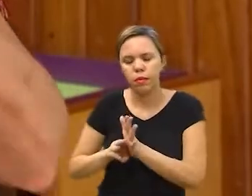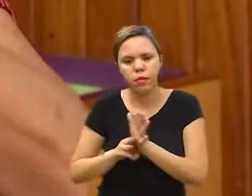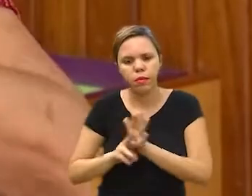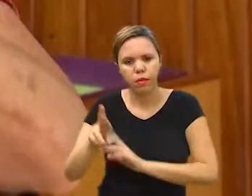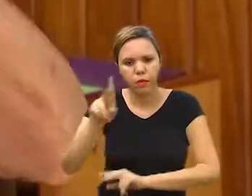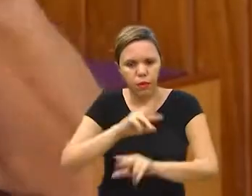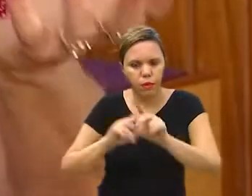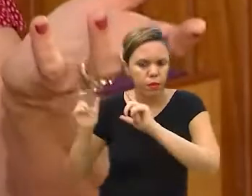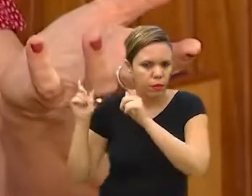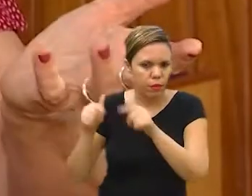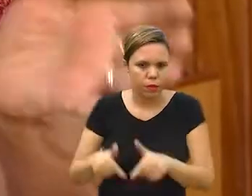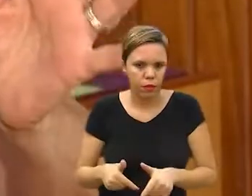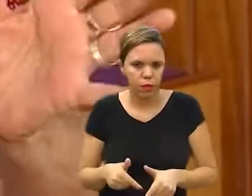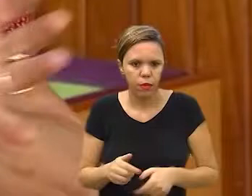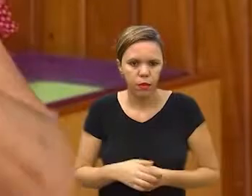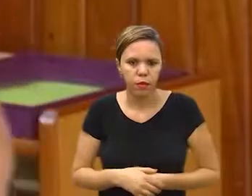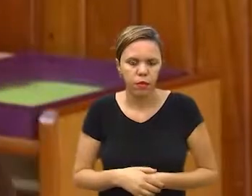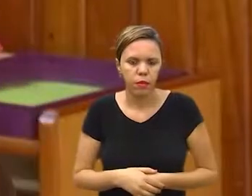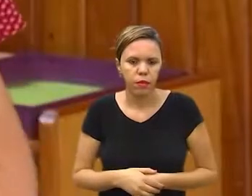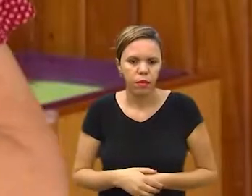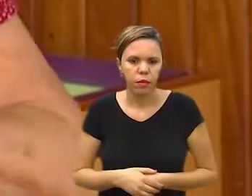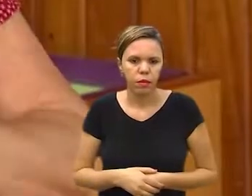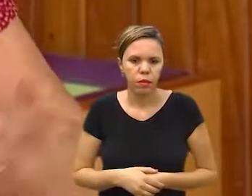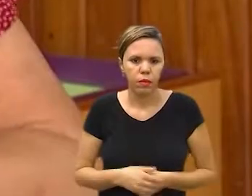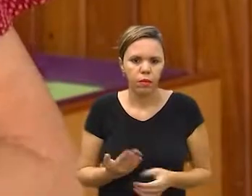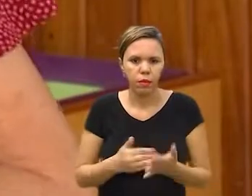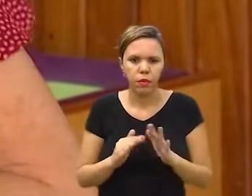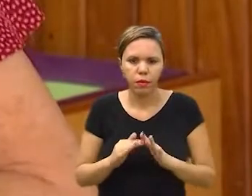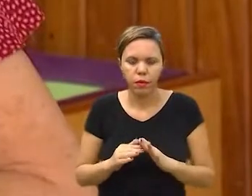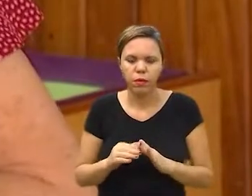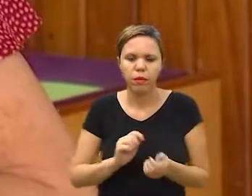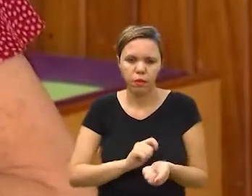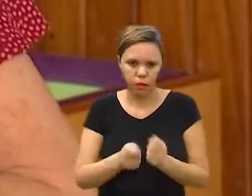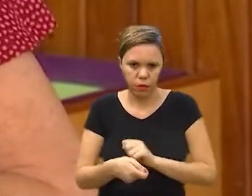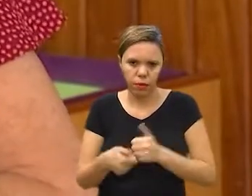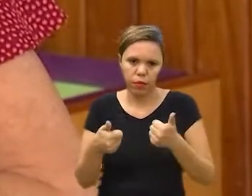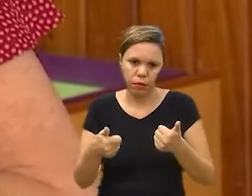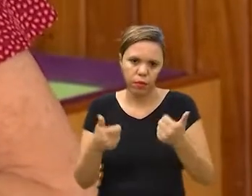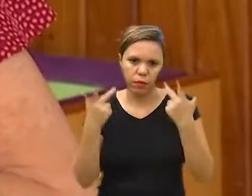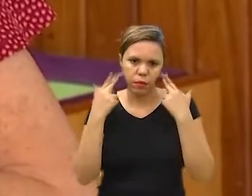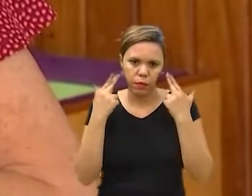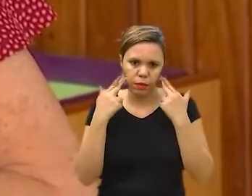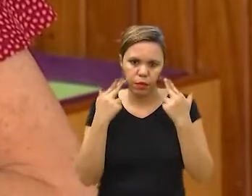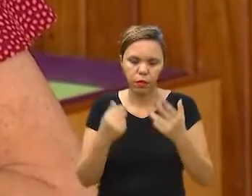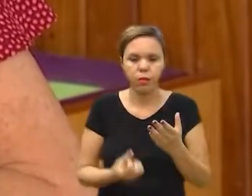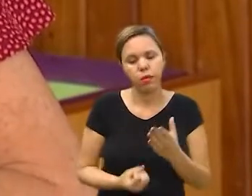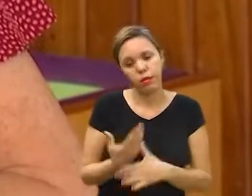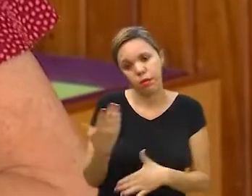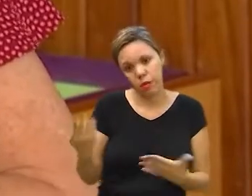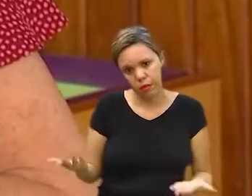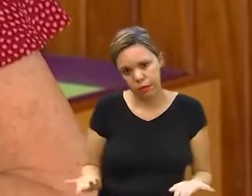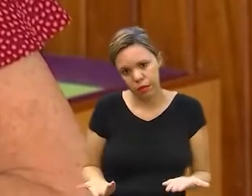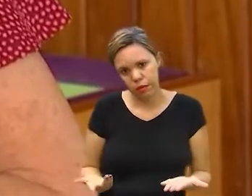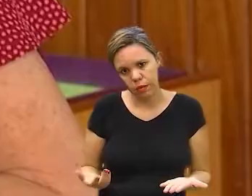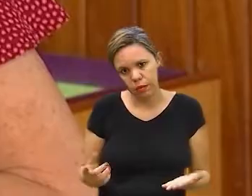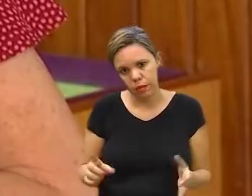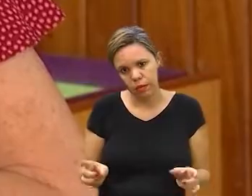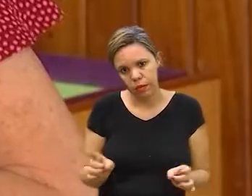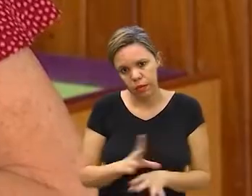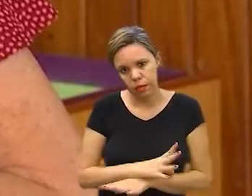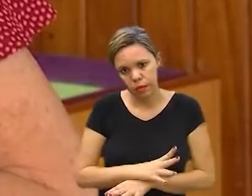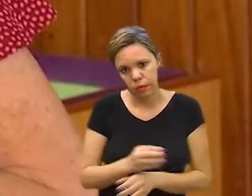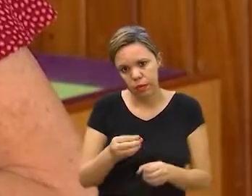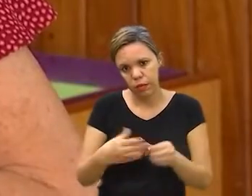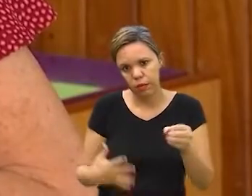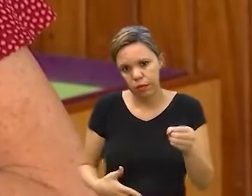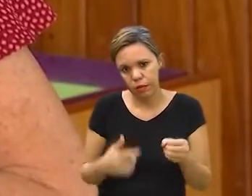metodologia, tradicional, não importa. Escolas, ele se adapta numa boa. Agora, o que pode acontecer, que ele sai daqui com